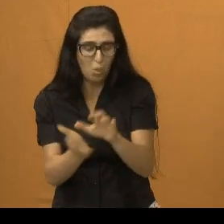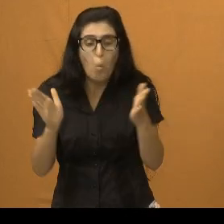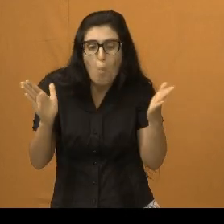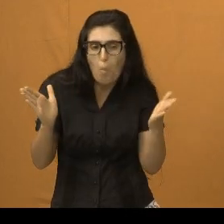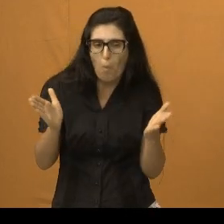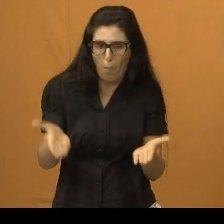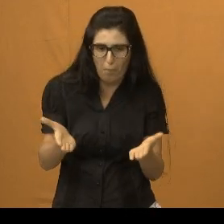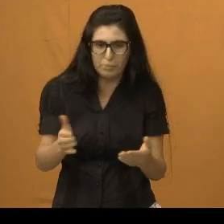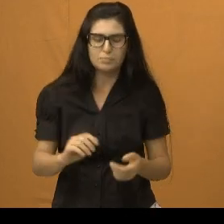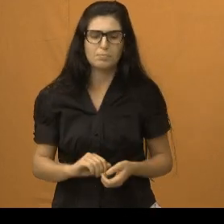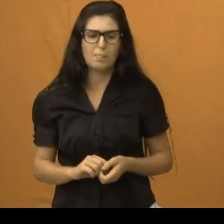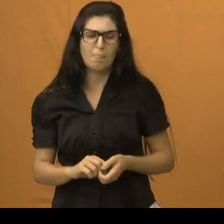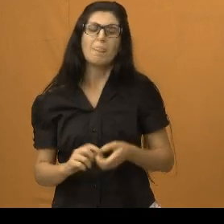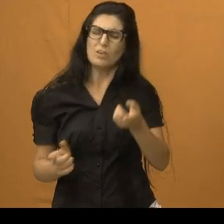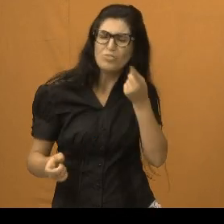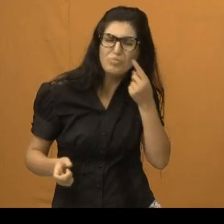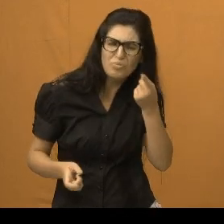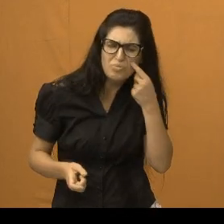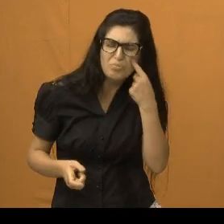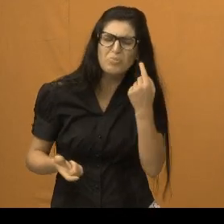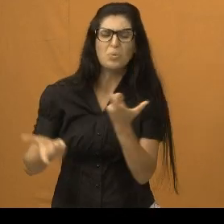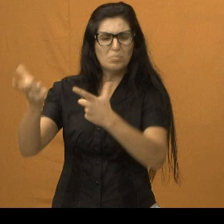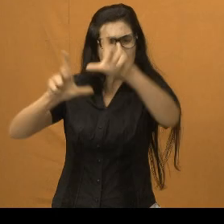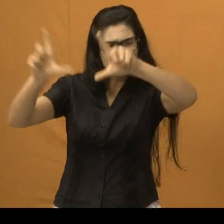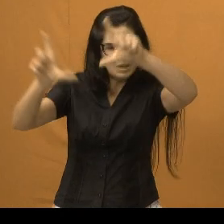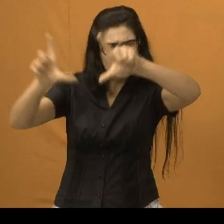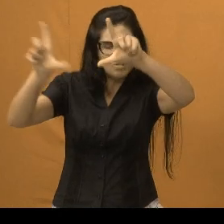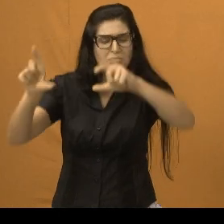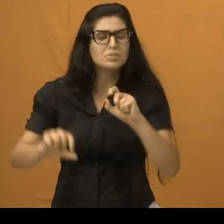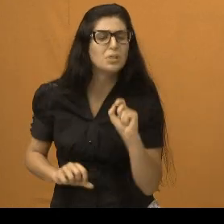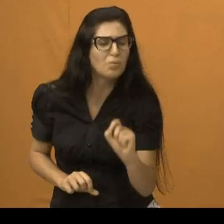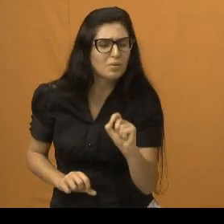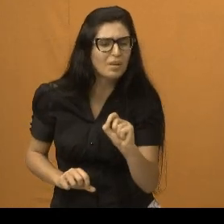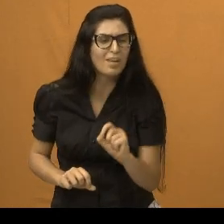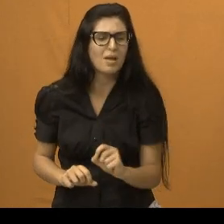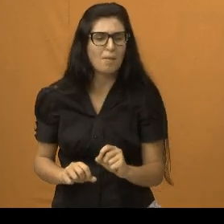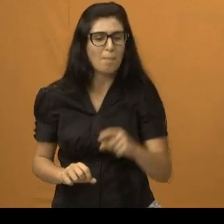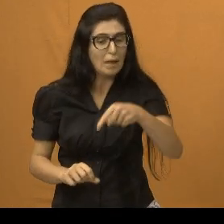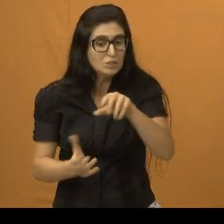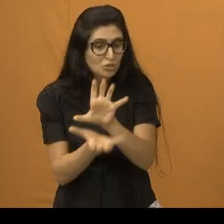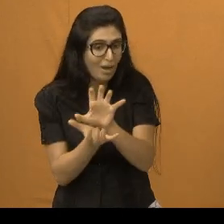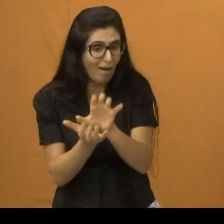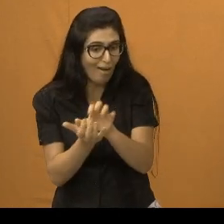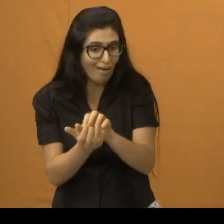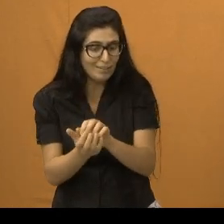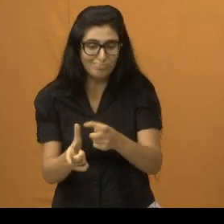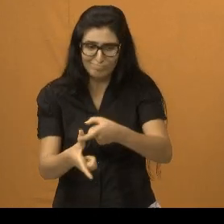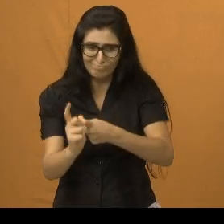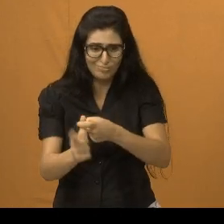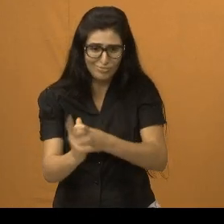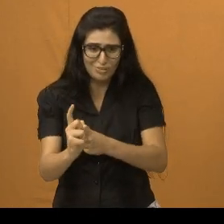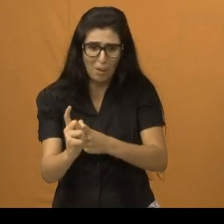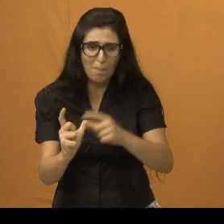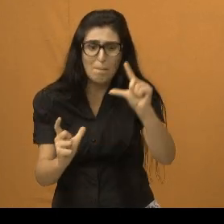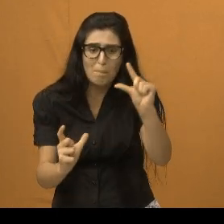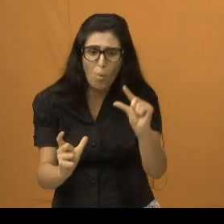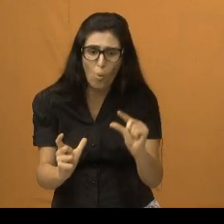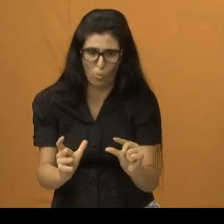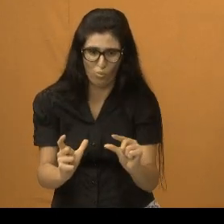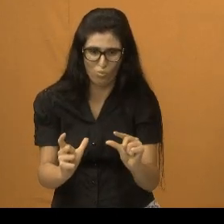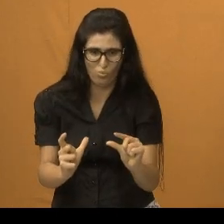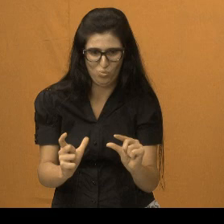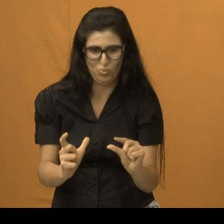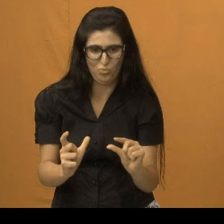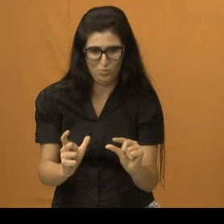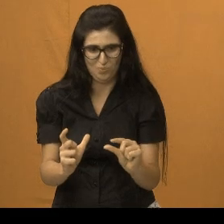não sei se vocês têm visto na mídia, nós estamos com a linha de bom pagadores. porque o município em si ele tem uma